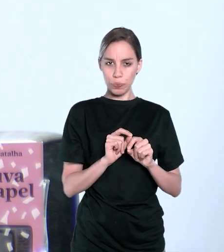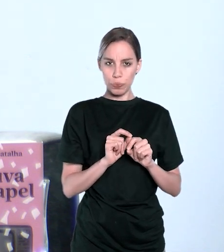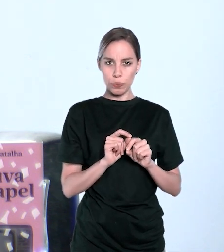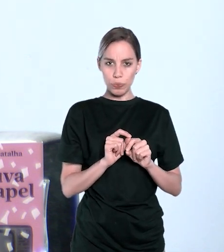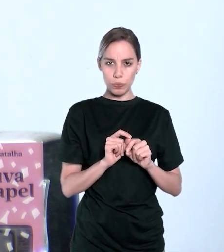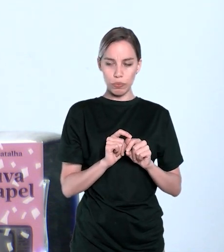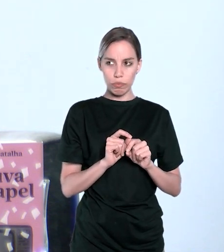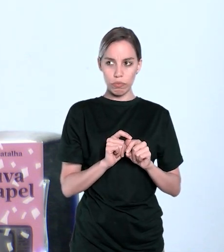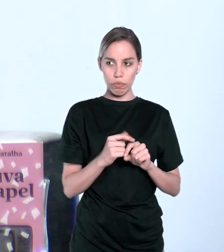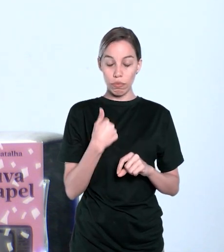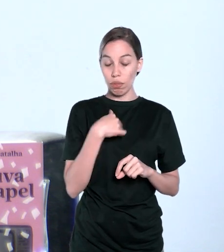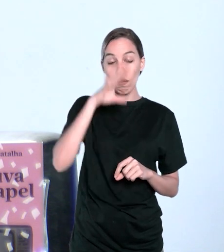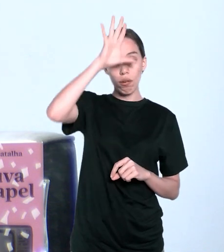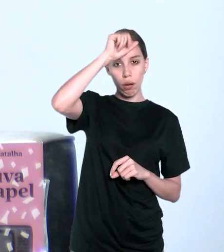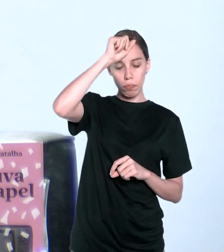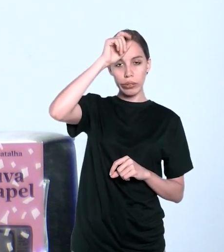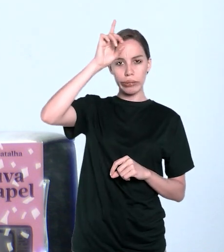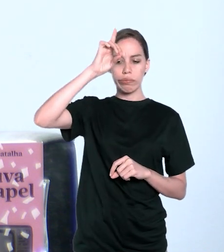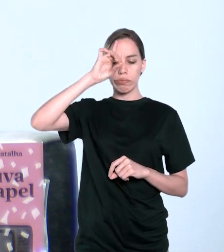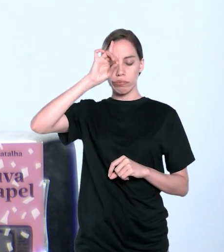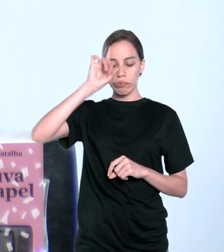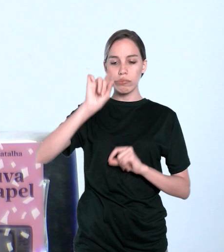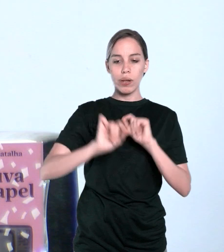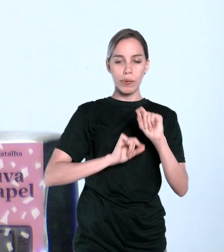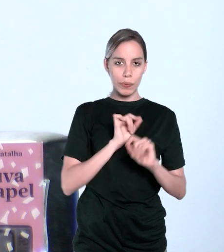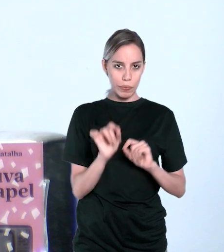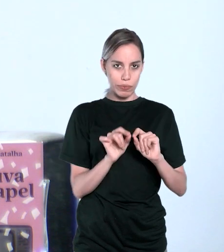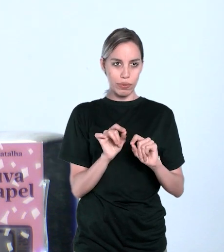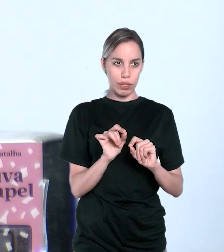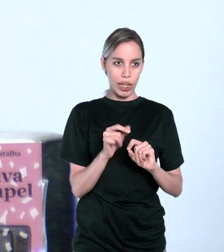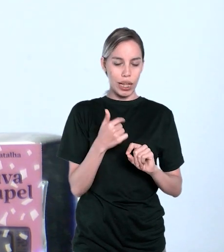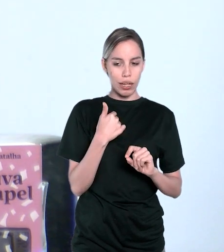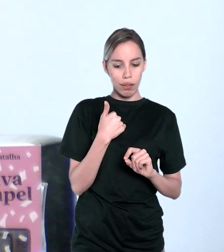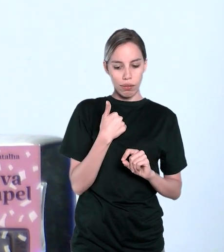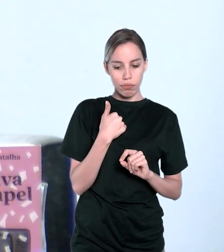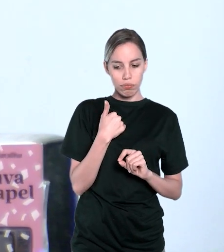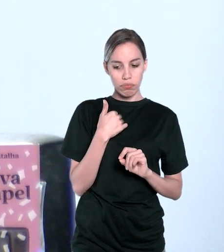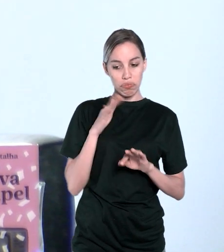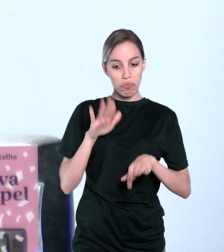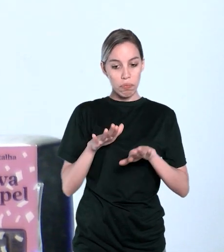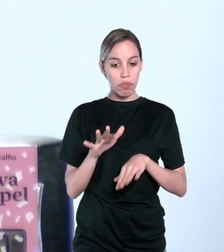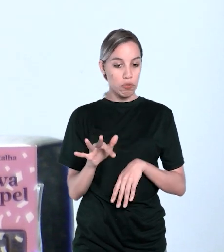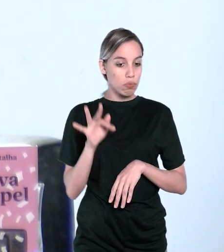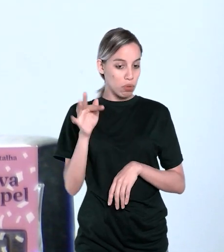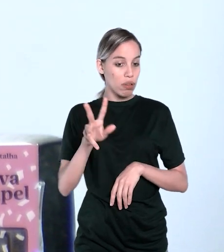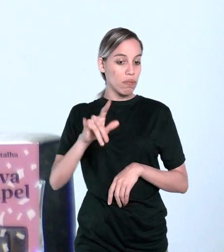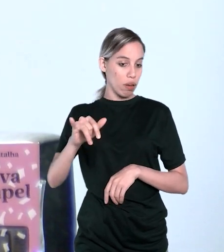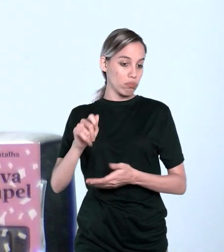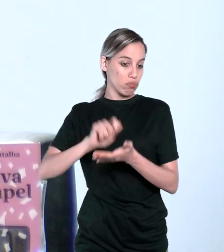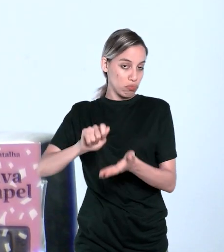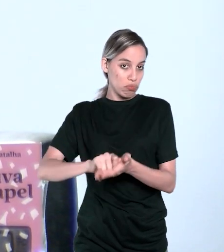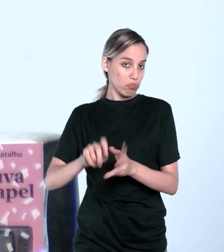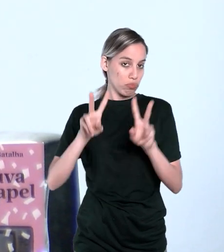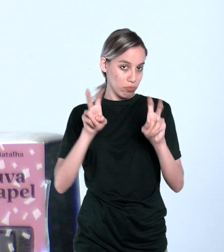Eu aprendi ali, no dia a dia, questões que eu usaria depois na minha escrita. Porque no